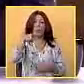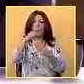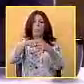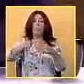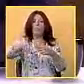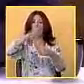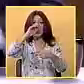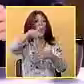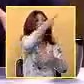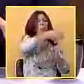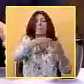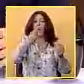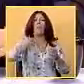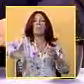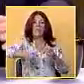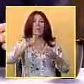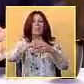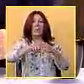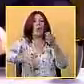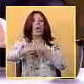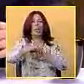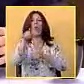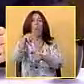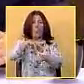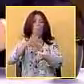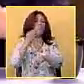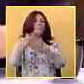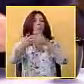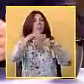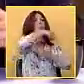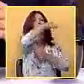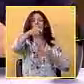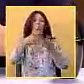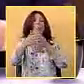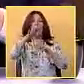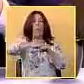fosse de outro país. O Presidente da Comissão Europeia tem por necessidade de ser isento. É bom para,